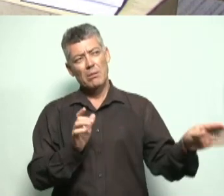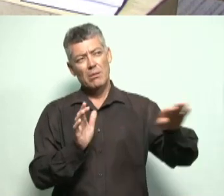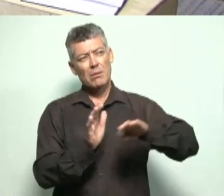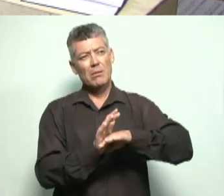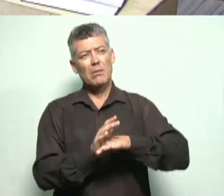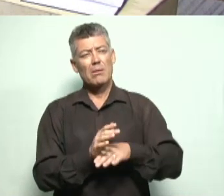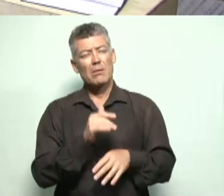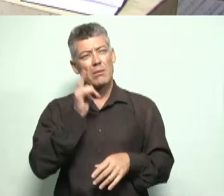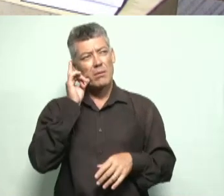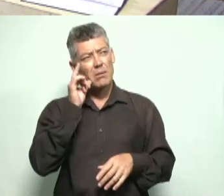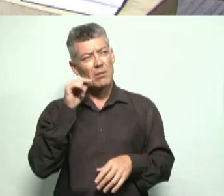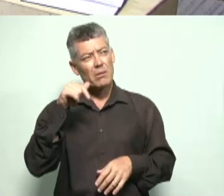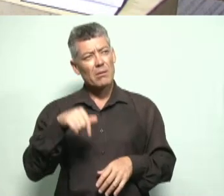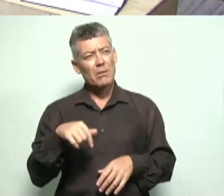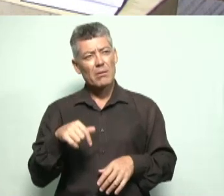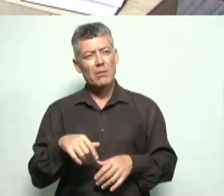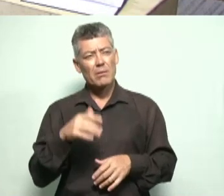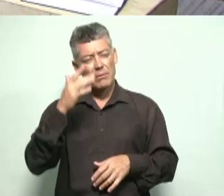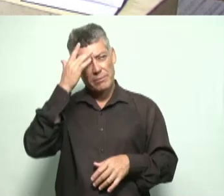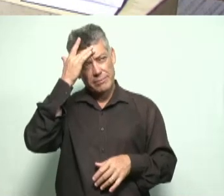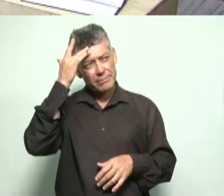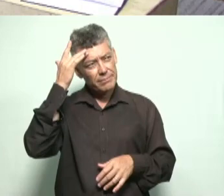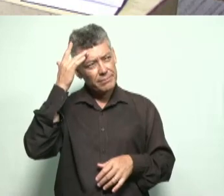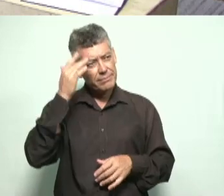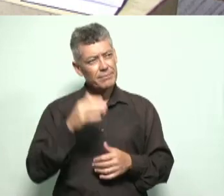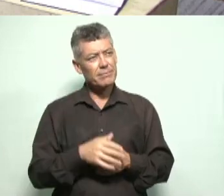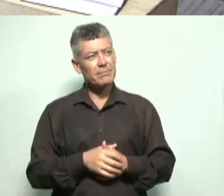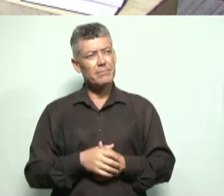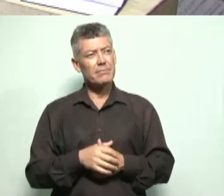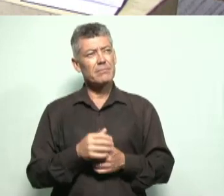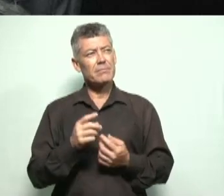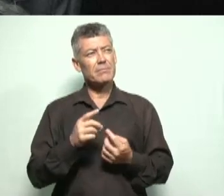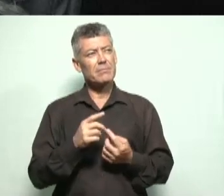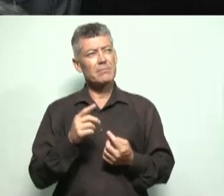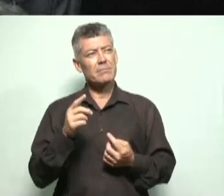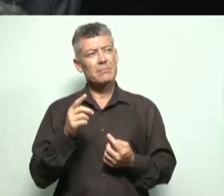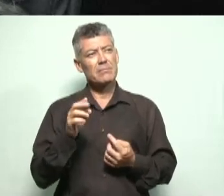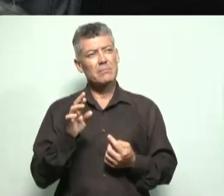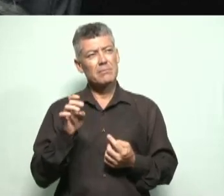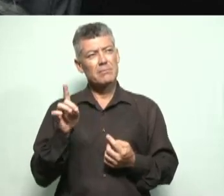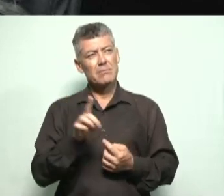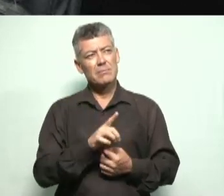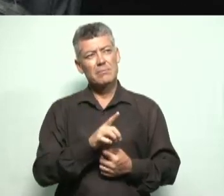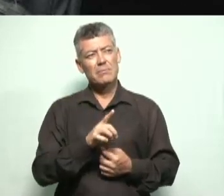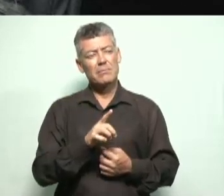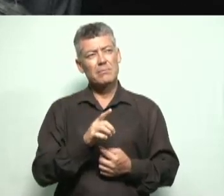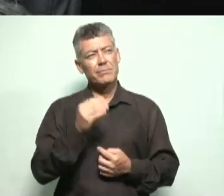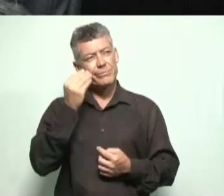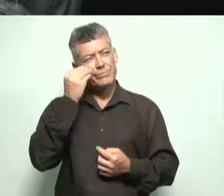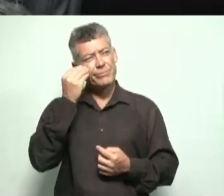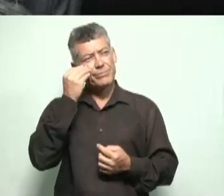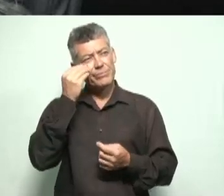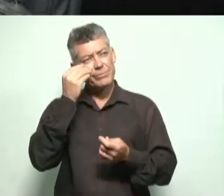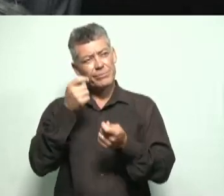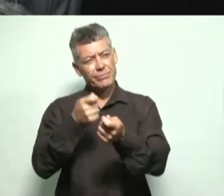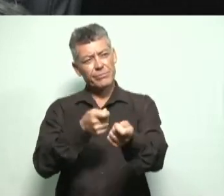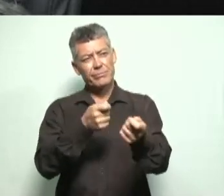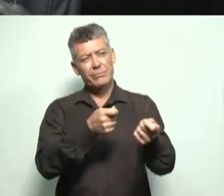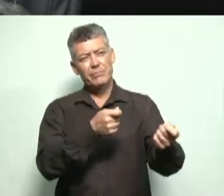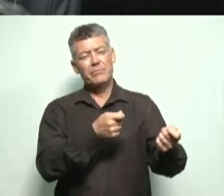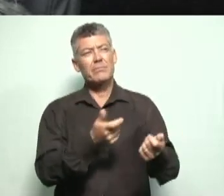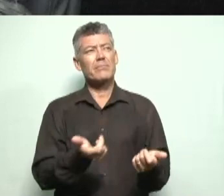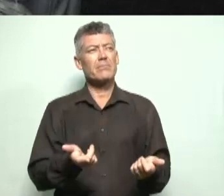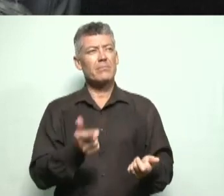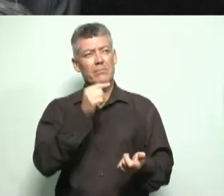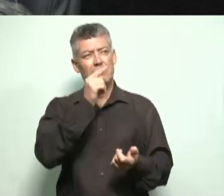vi ontem uma pessoa que está procurando, né, um pré-candidato, tentando denegrir, né, e o seu trabalho ali, dizendo que a